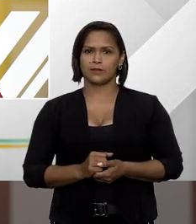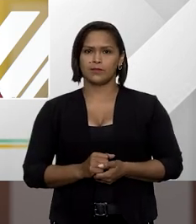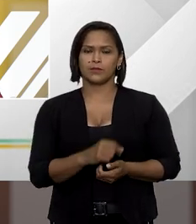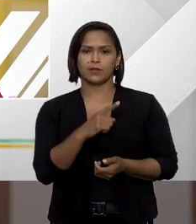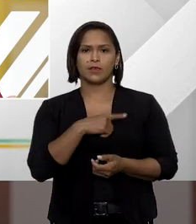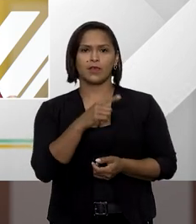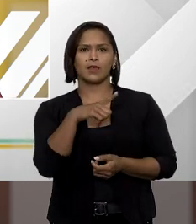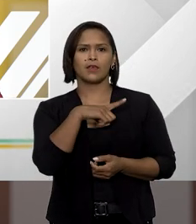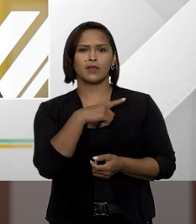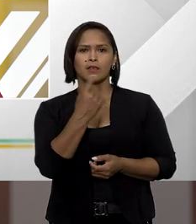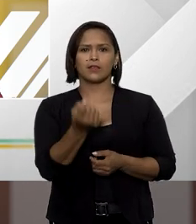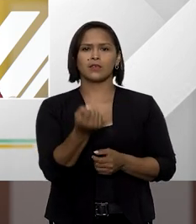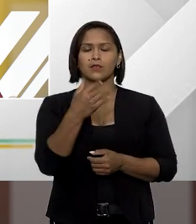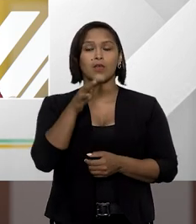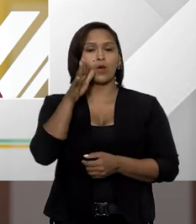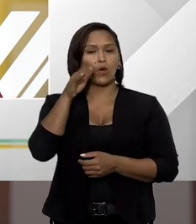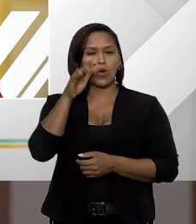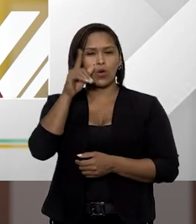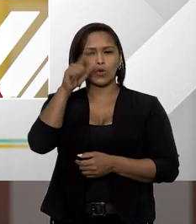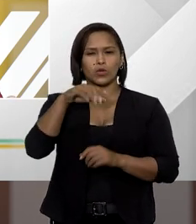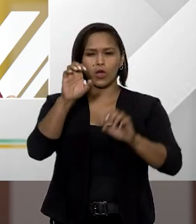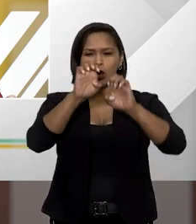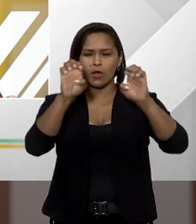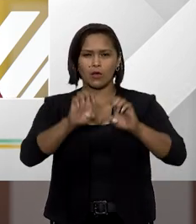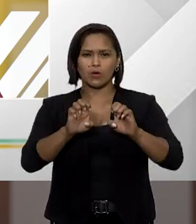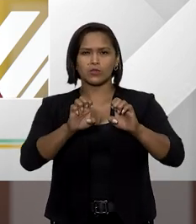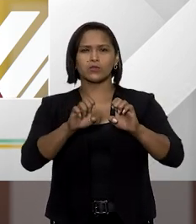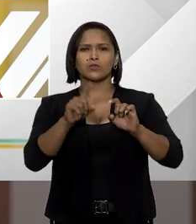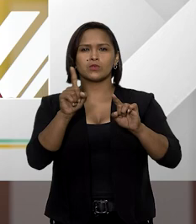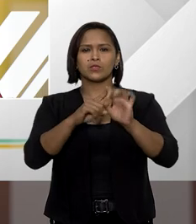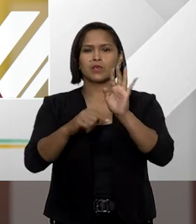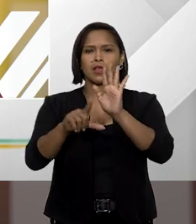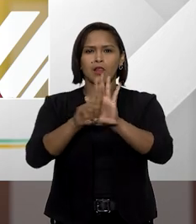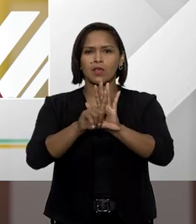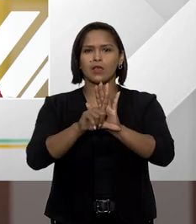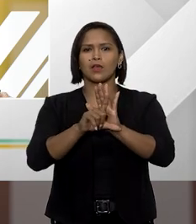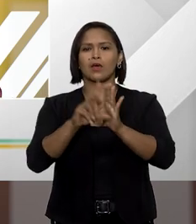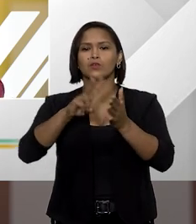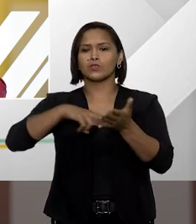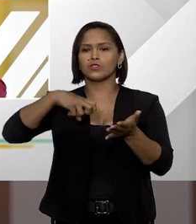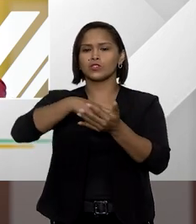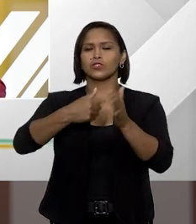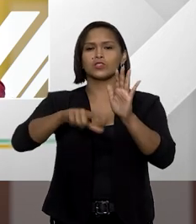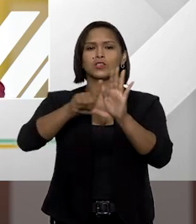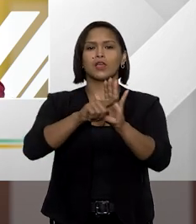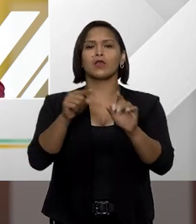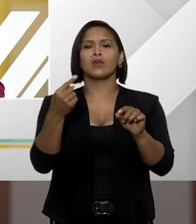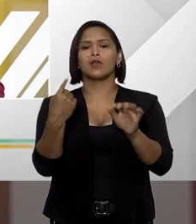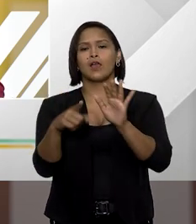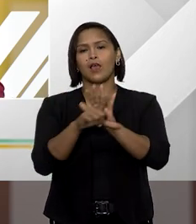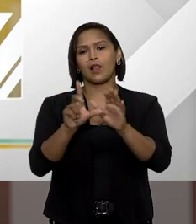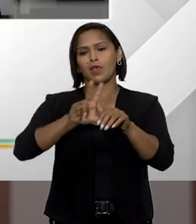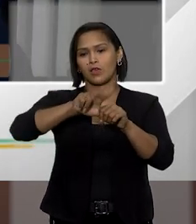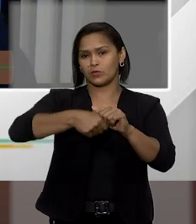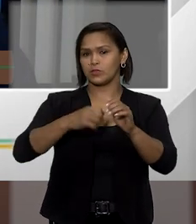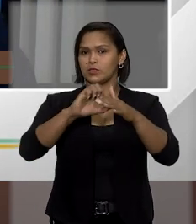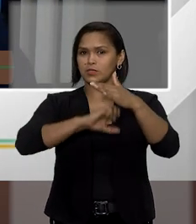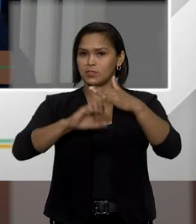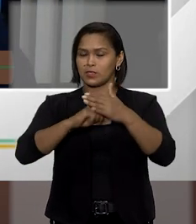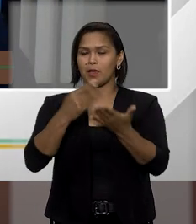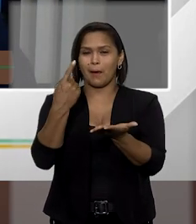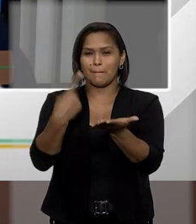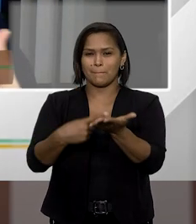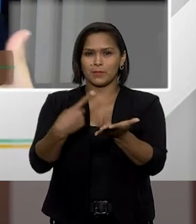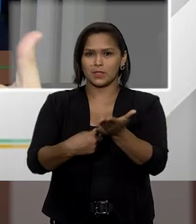Olha, ela tem uma curiosa construção legal de sancionamento, né? Porque a lei anticorrupção empresarial ela é destinada